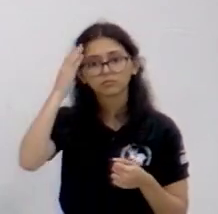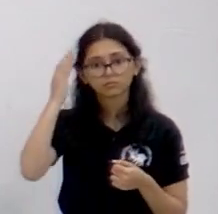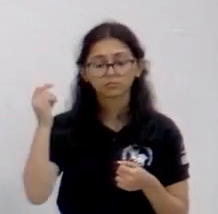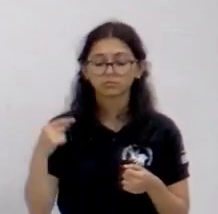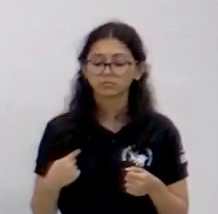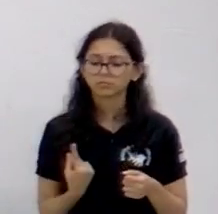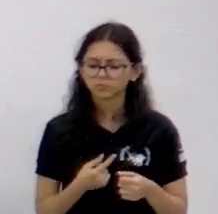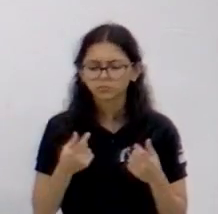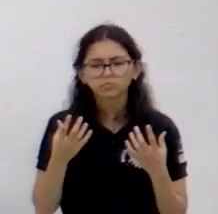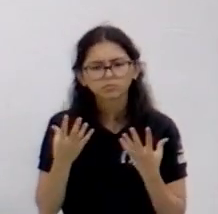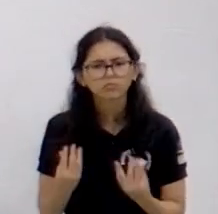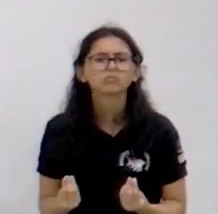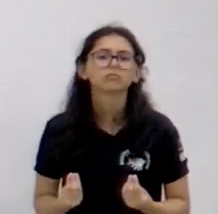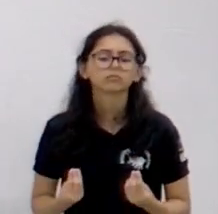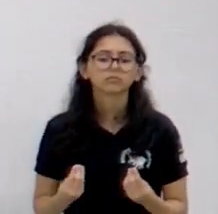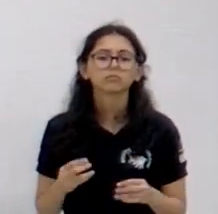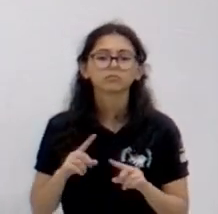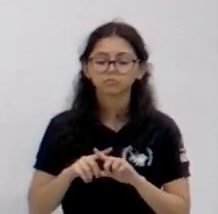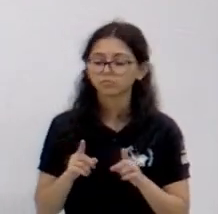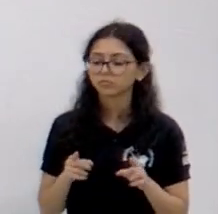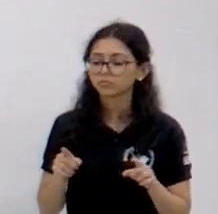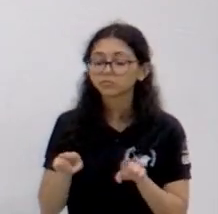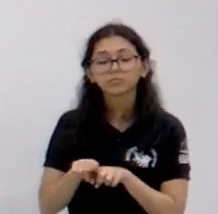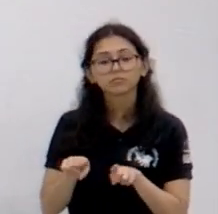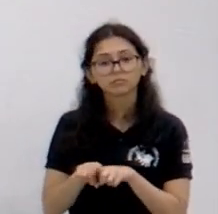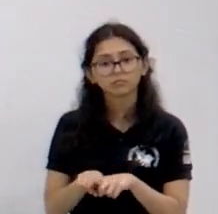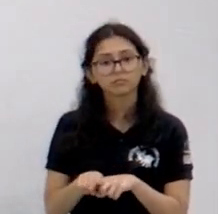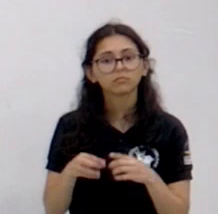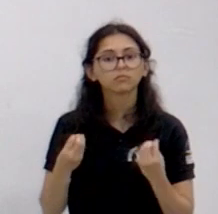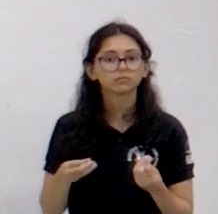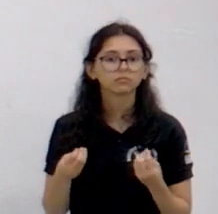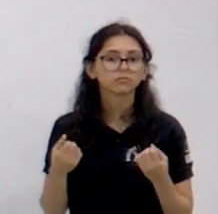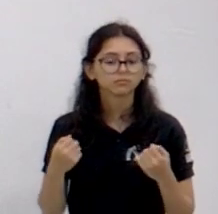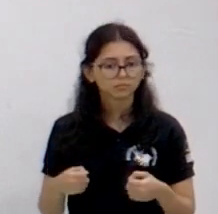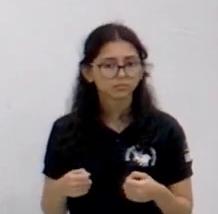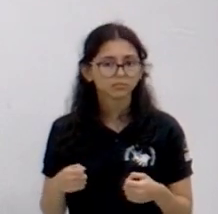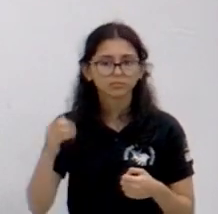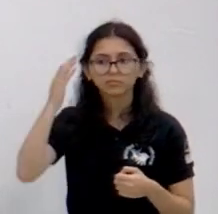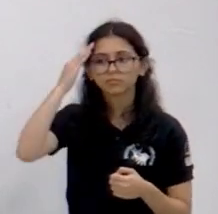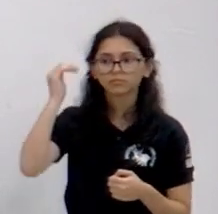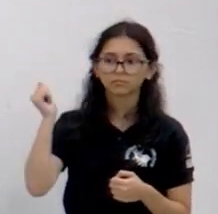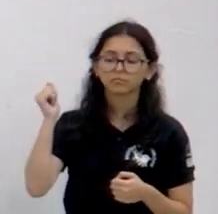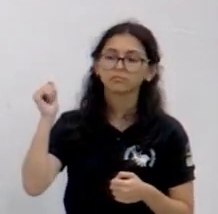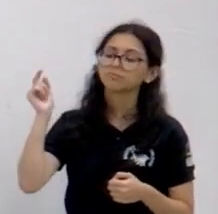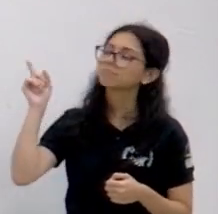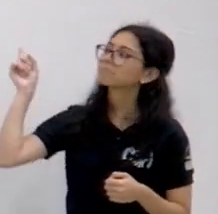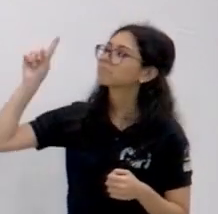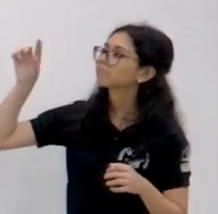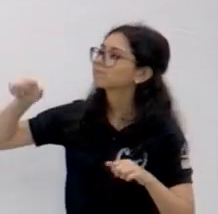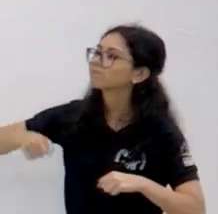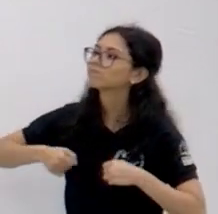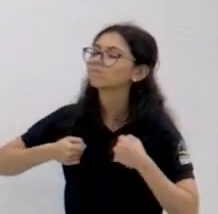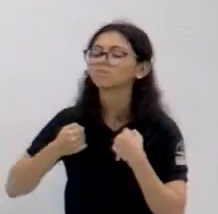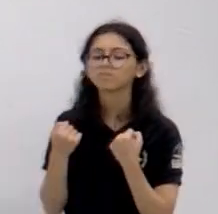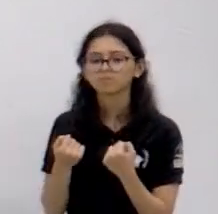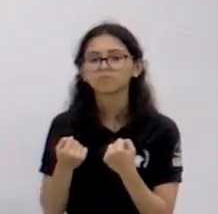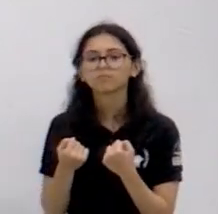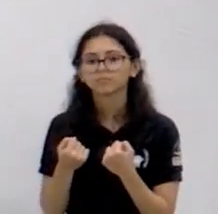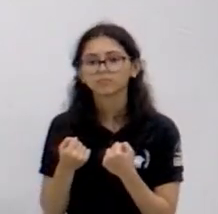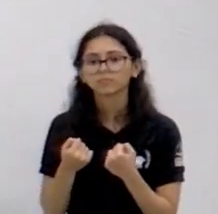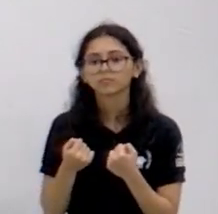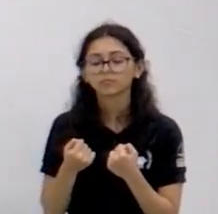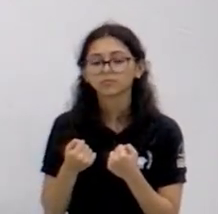incapazes de agir conforme a vontade de Deus, para sermos vitoriosos em nossas batalhas. Encontrei